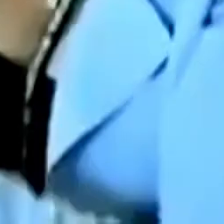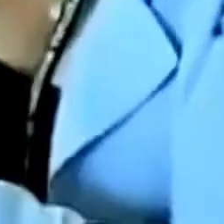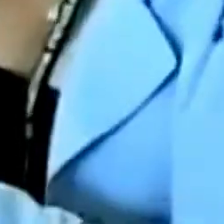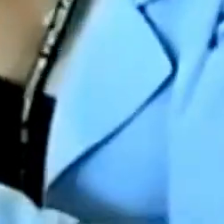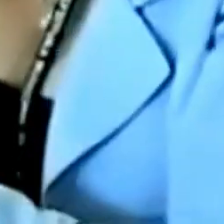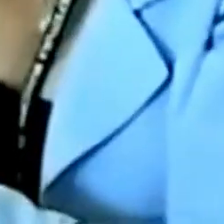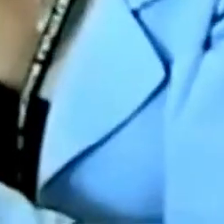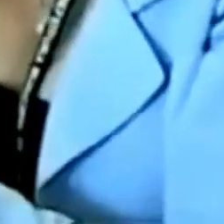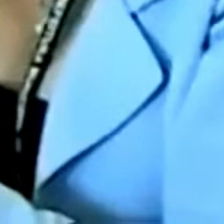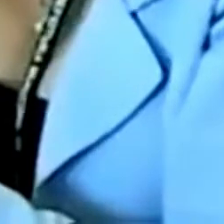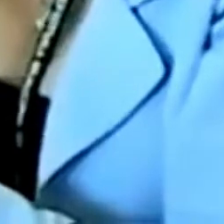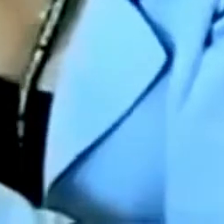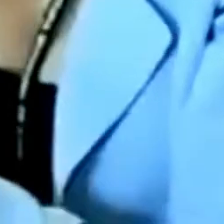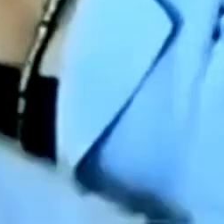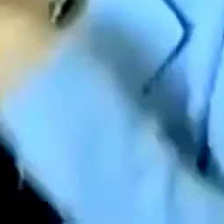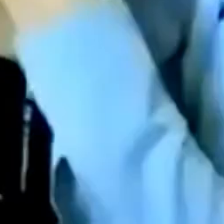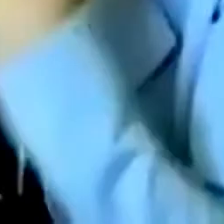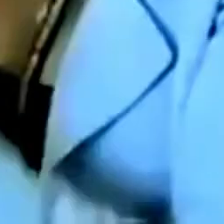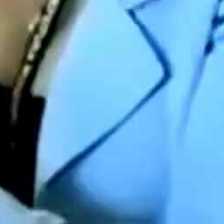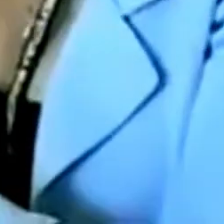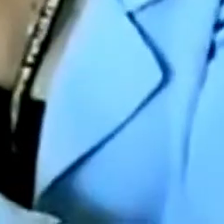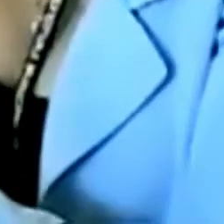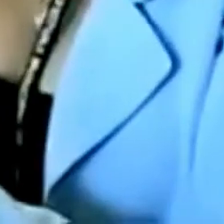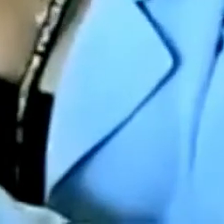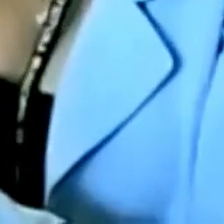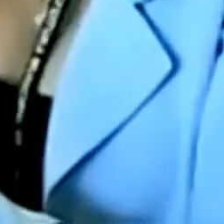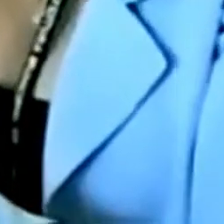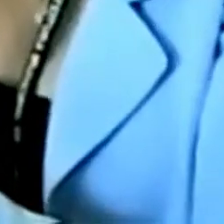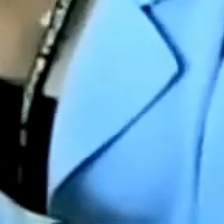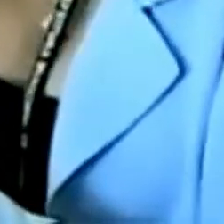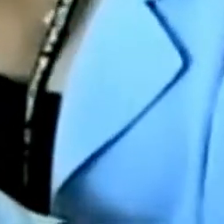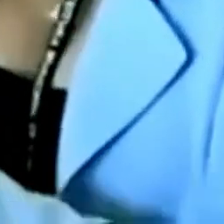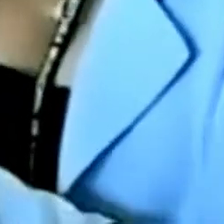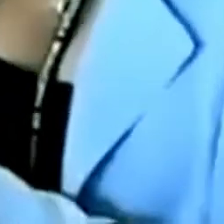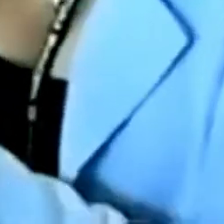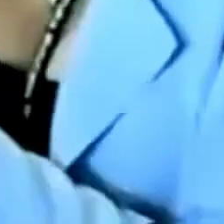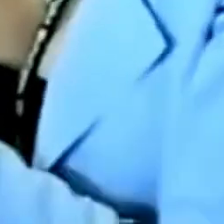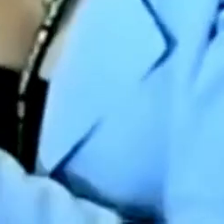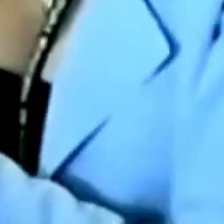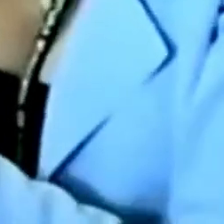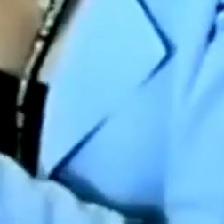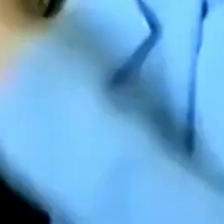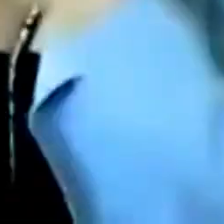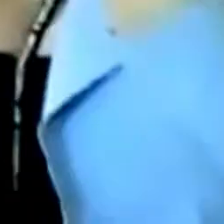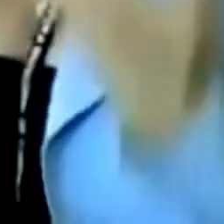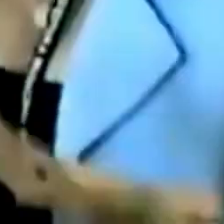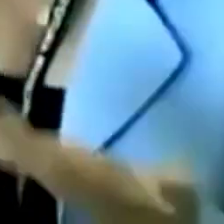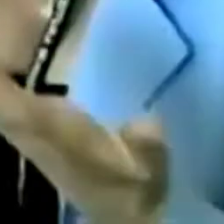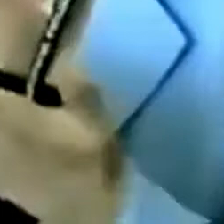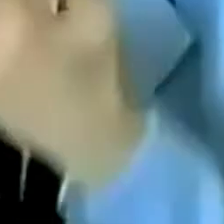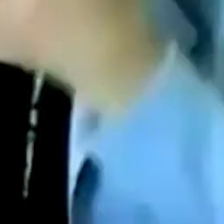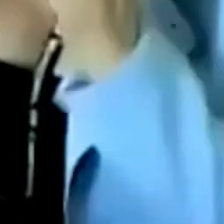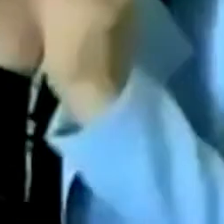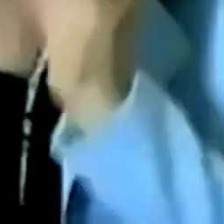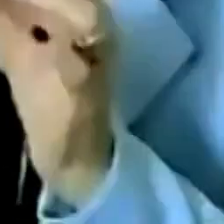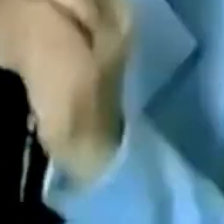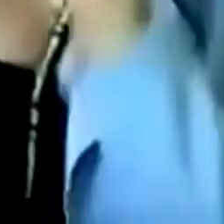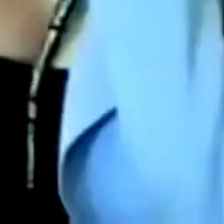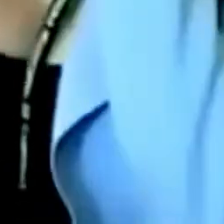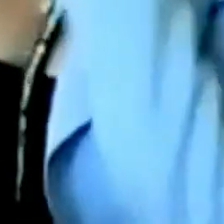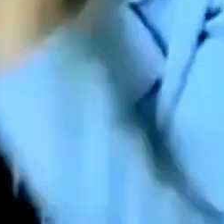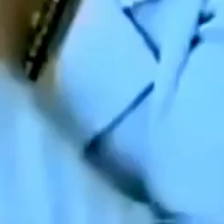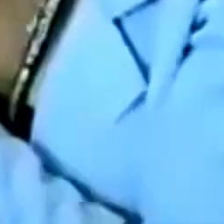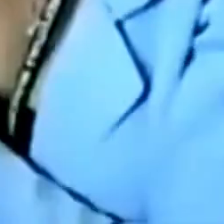até que se foi em votação e foi feito esses questionamentos havia muitos membros